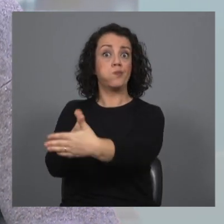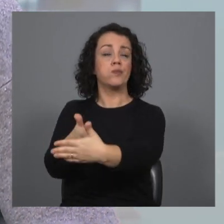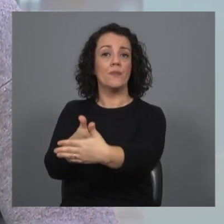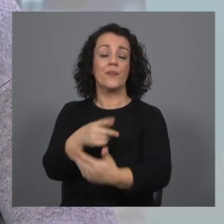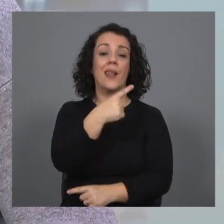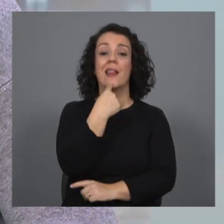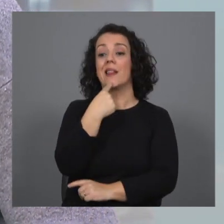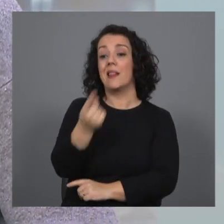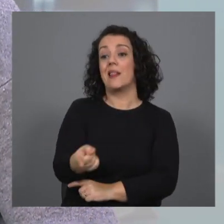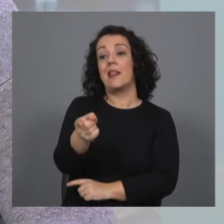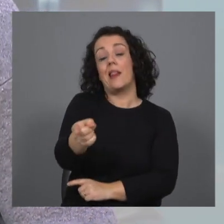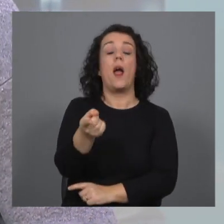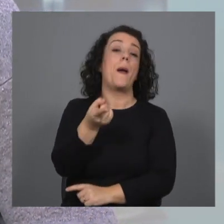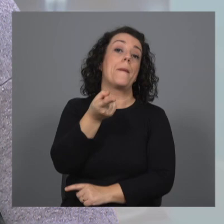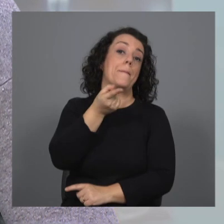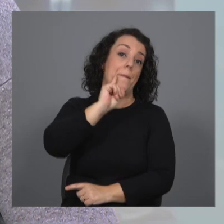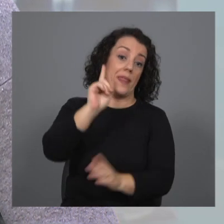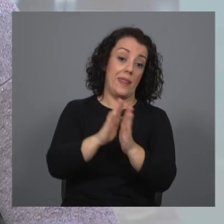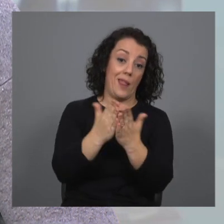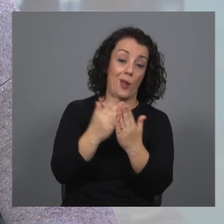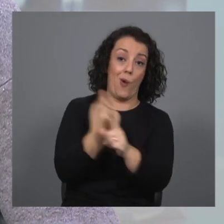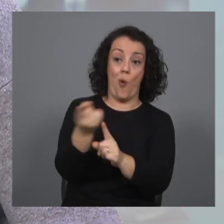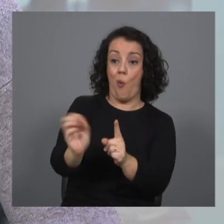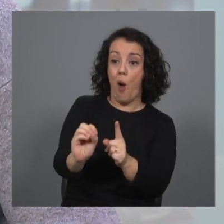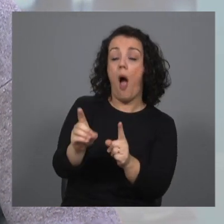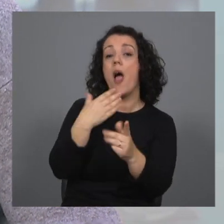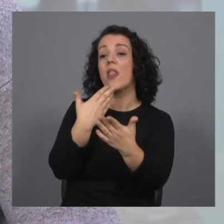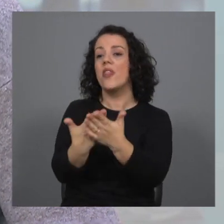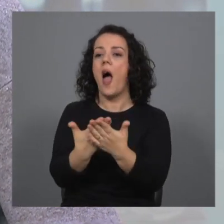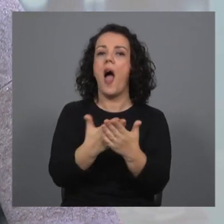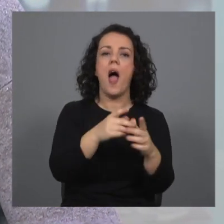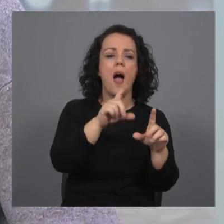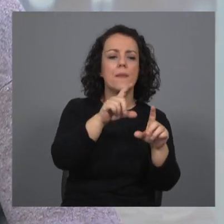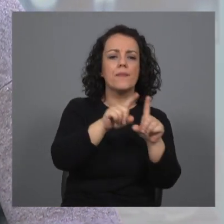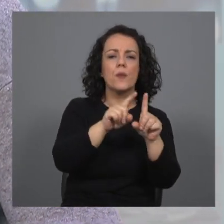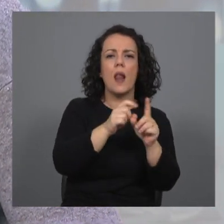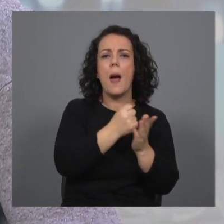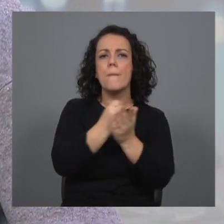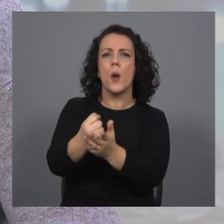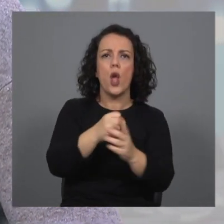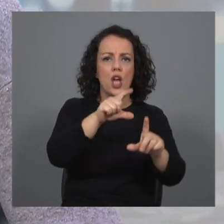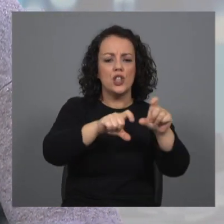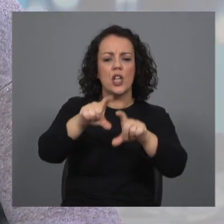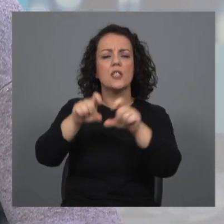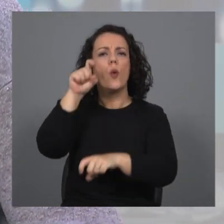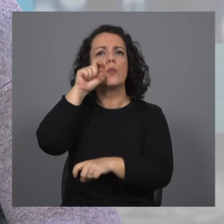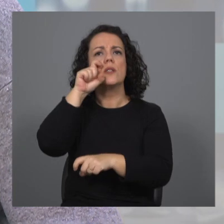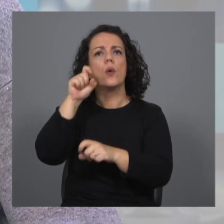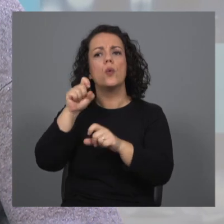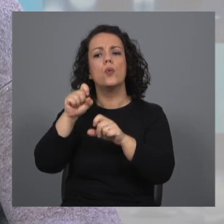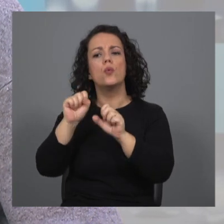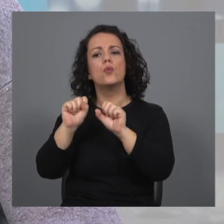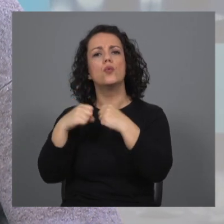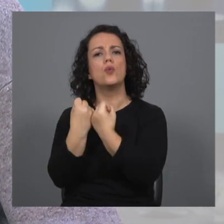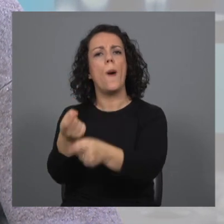Serem consideradas irregulares. Vocês estão irregulares e, portanto, não têm acesso ao escalão de proteção social, e, não